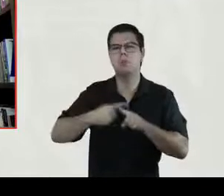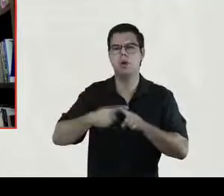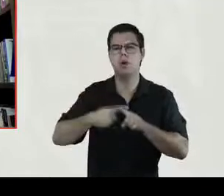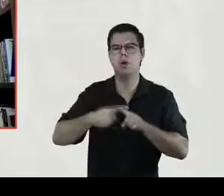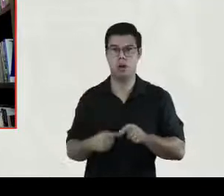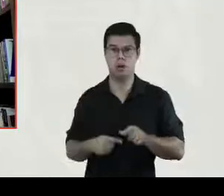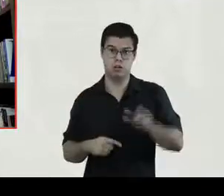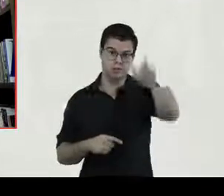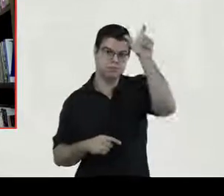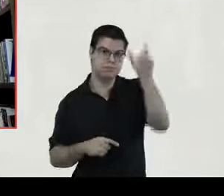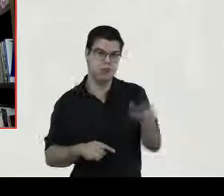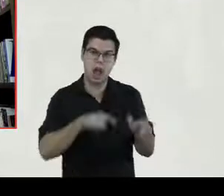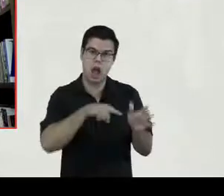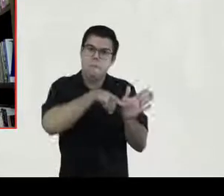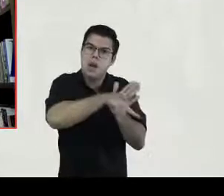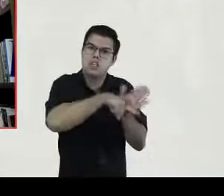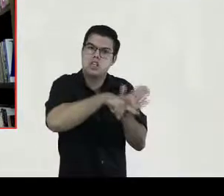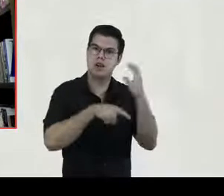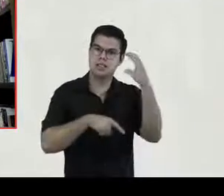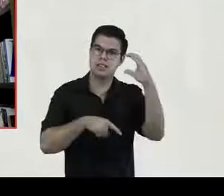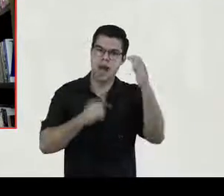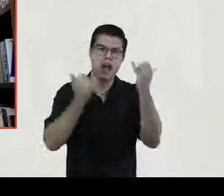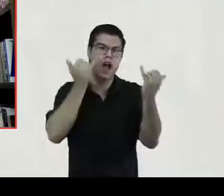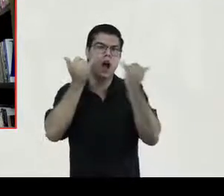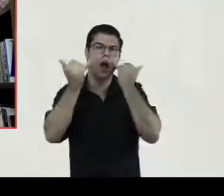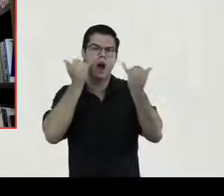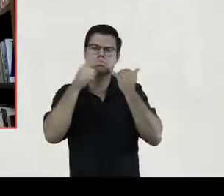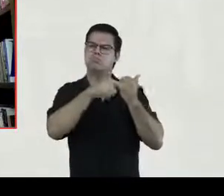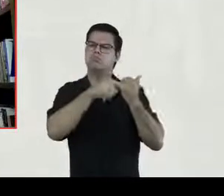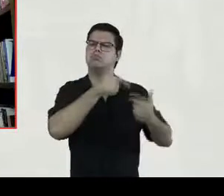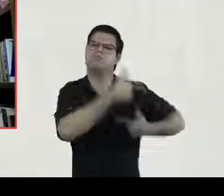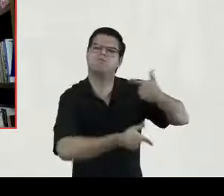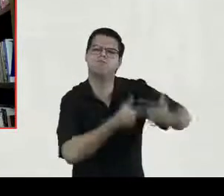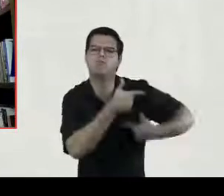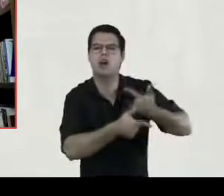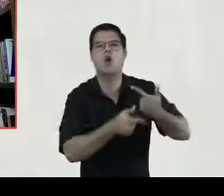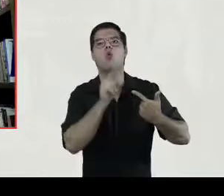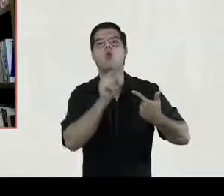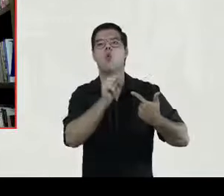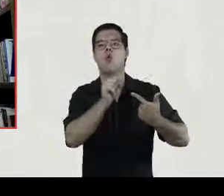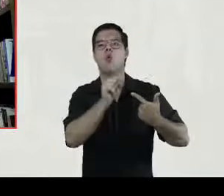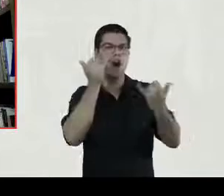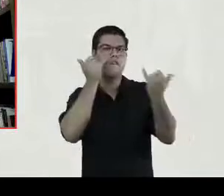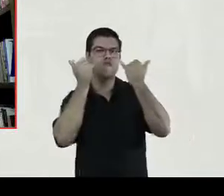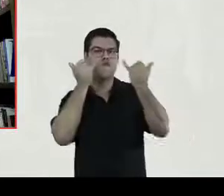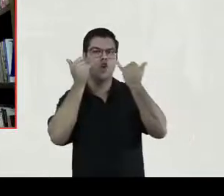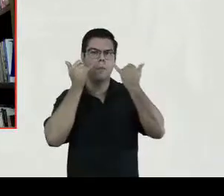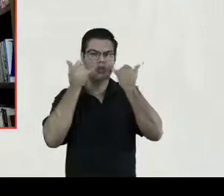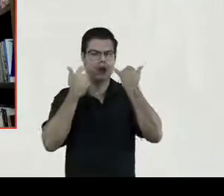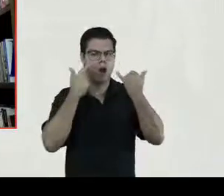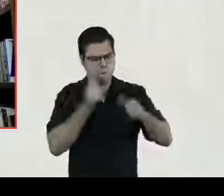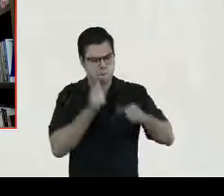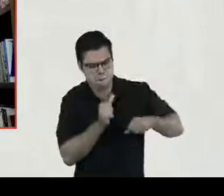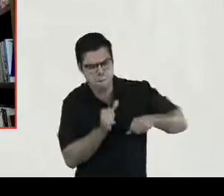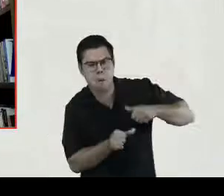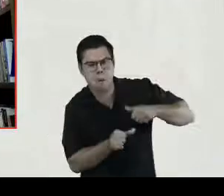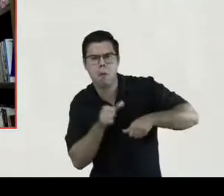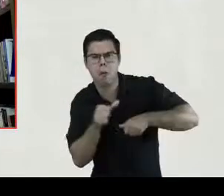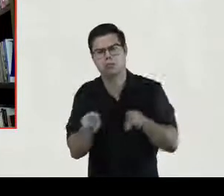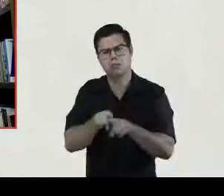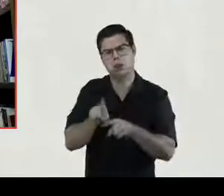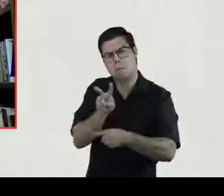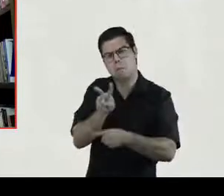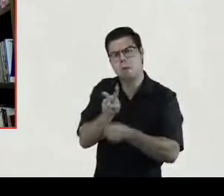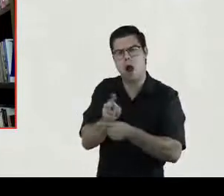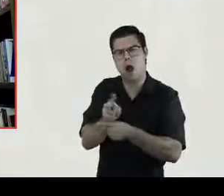aquele pesquisador da ciência da informação, ele trabalha com a informação, ele trabalha com a recuperação da informação, com acesso, com a